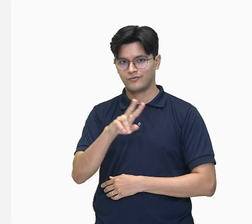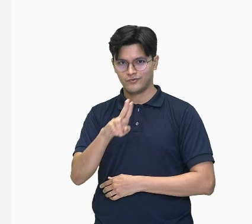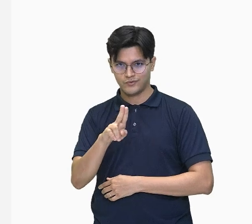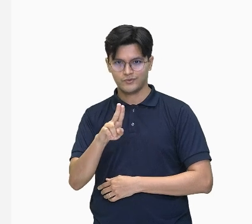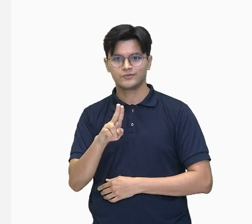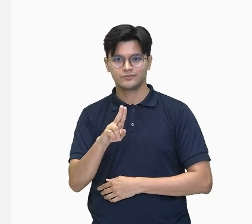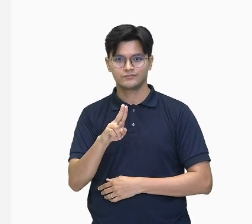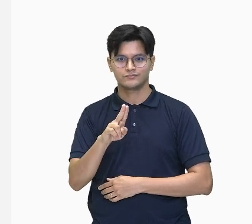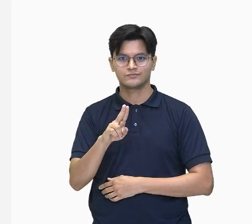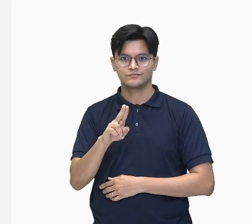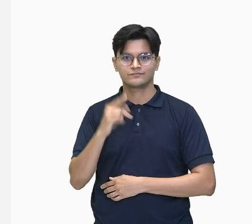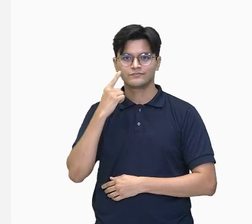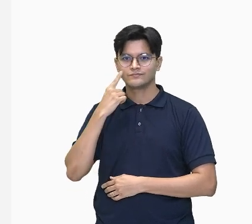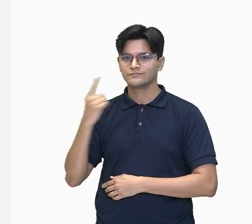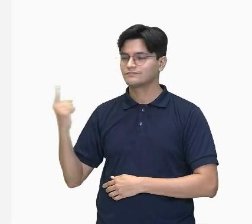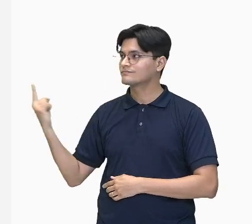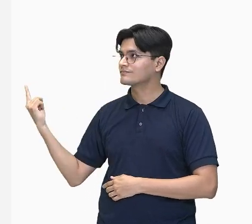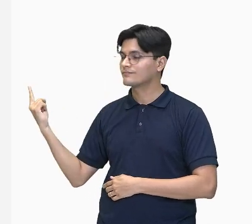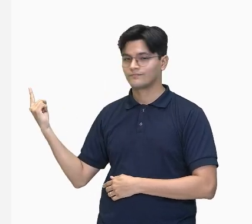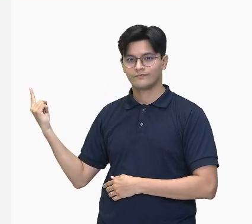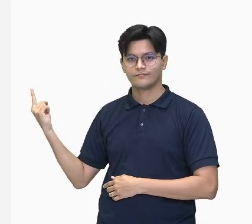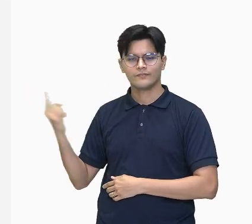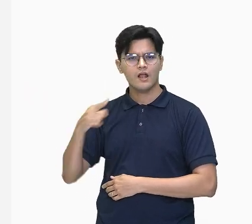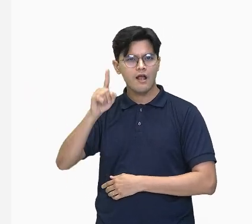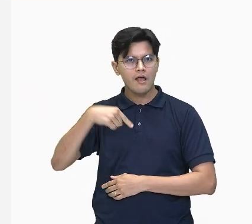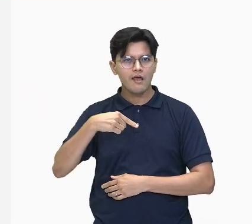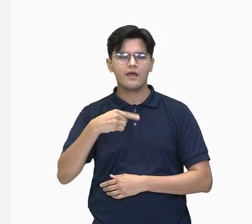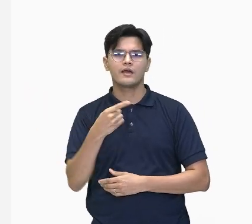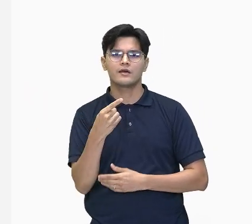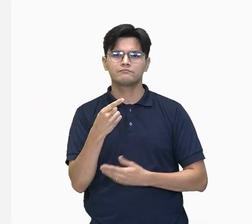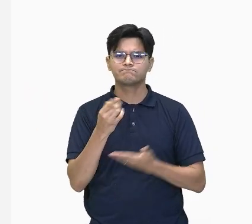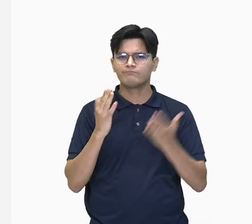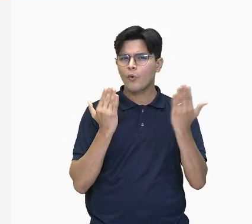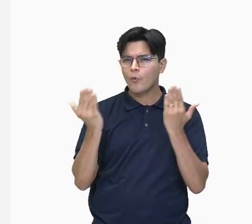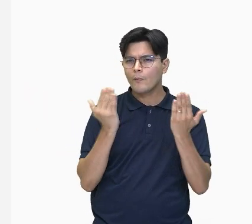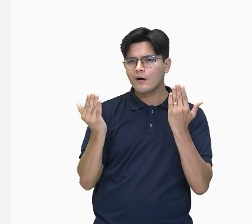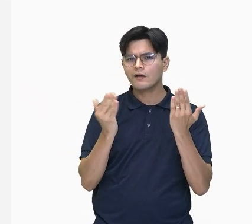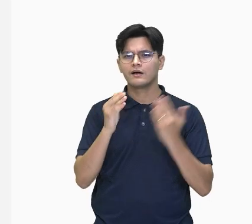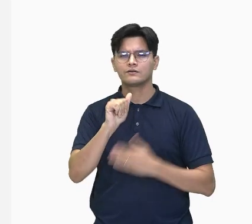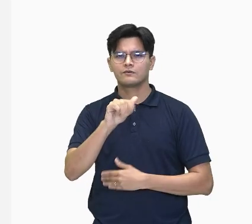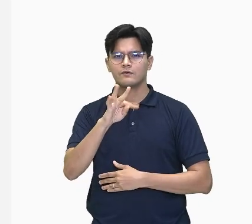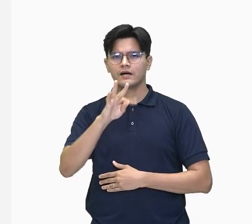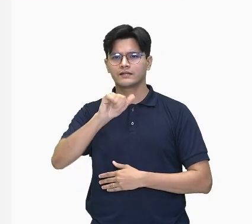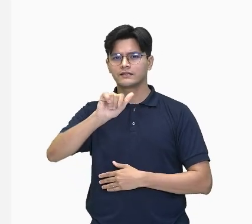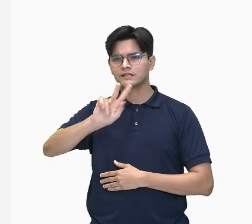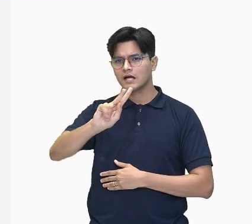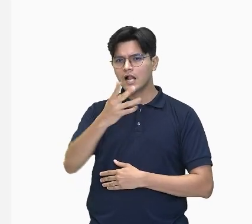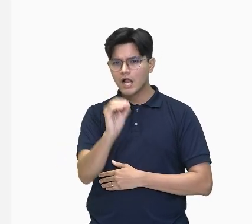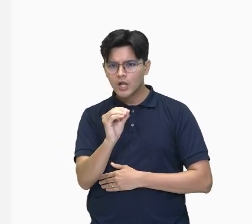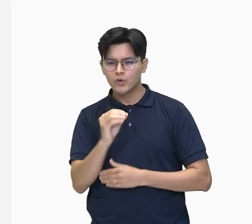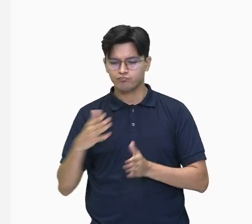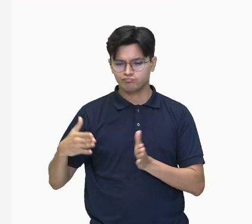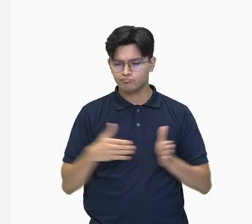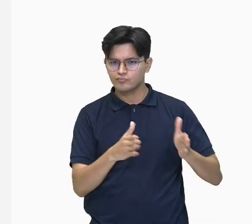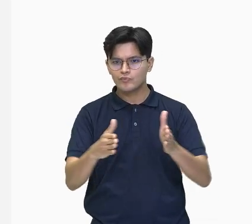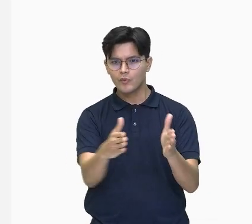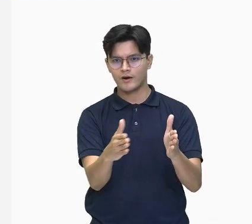são como atalhos, né, que entrecortam aí a nossa floresta amazônica,